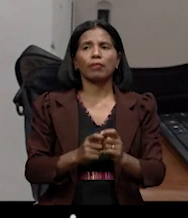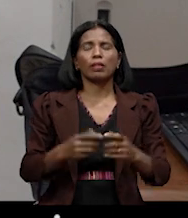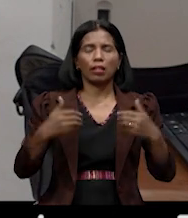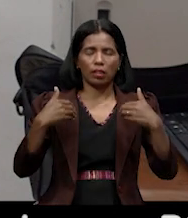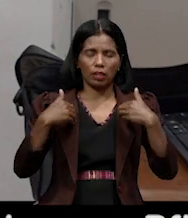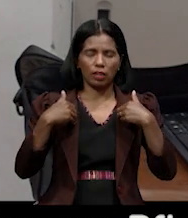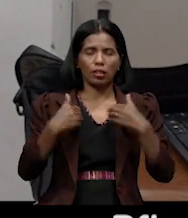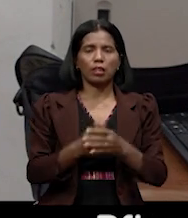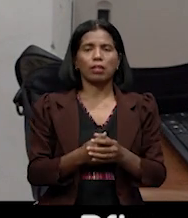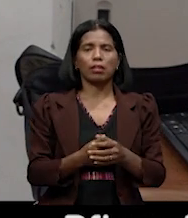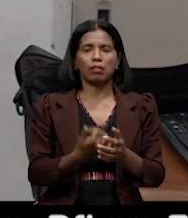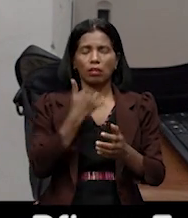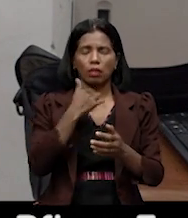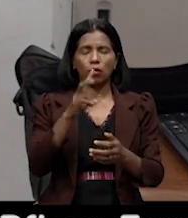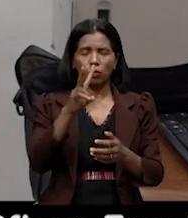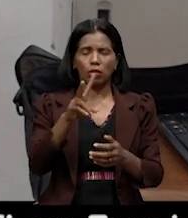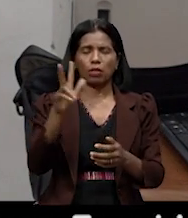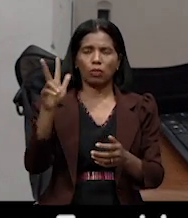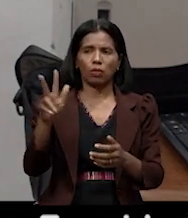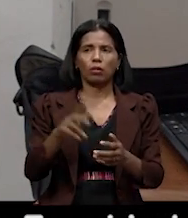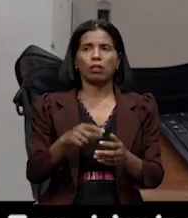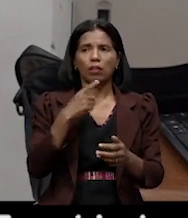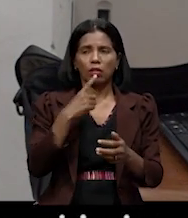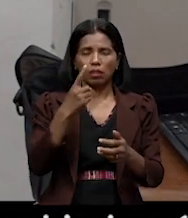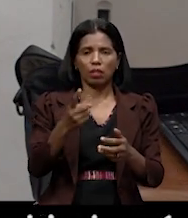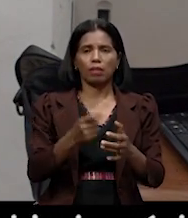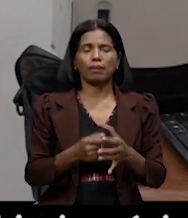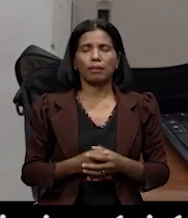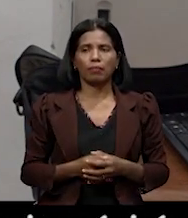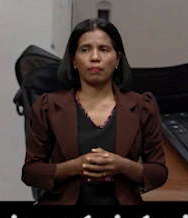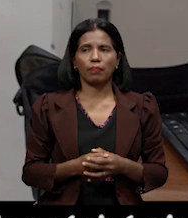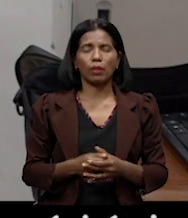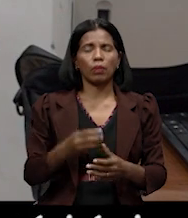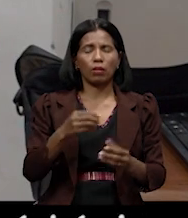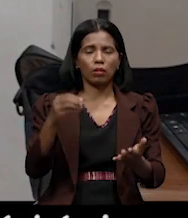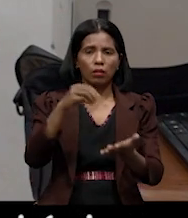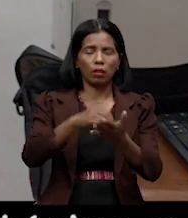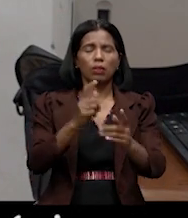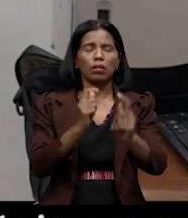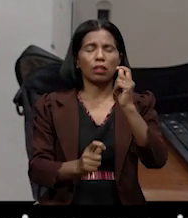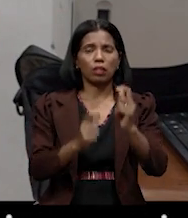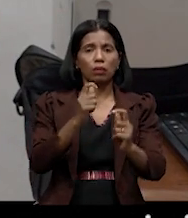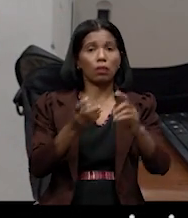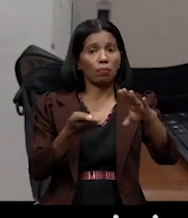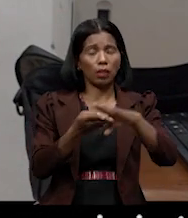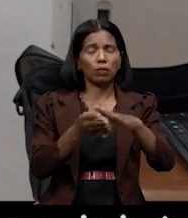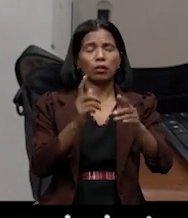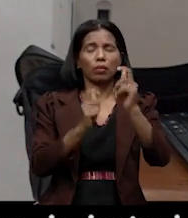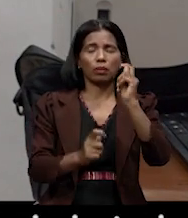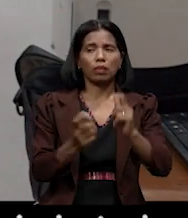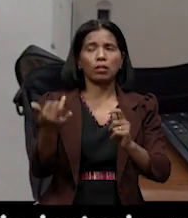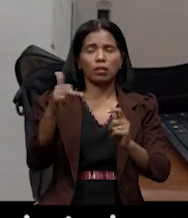questão administrativa, se vê, recai vai ao Tribunal Câmara de Contas, que sira se